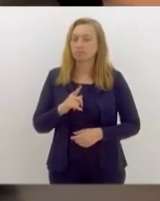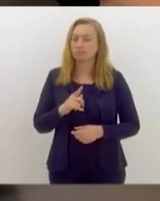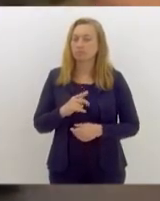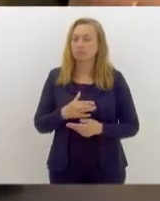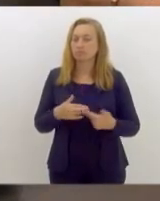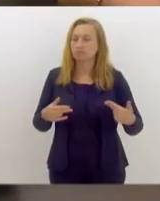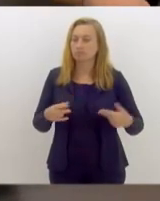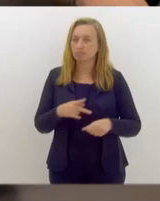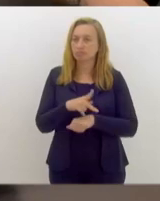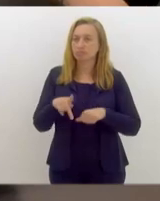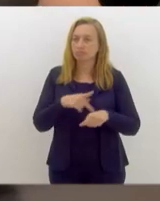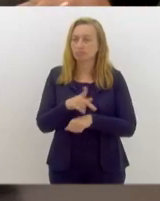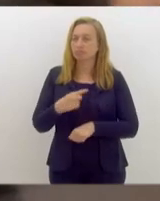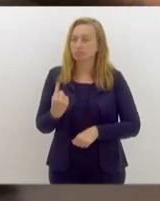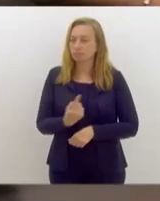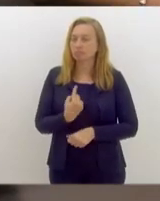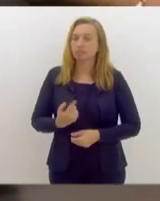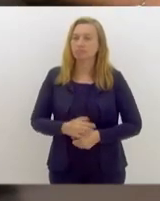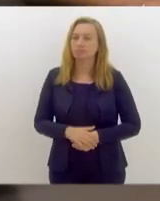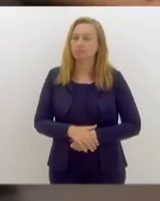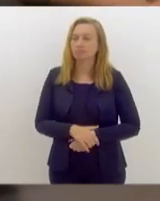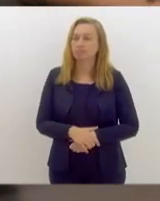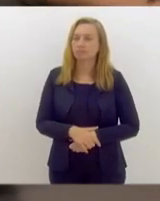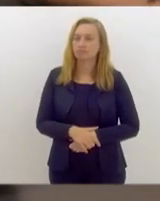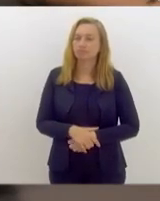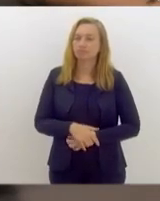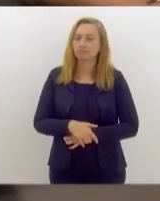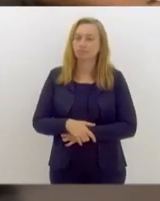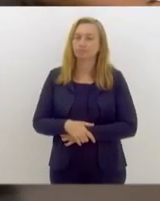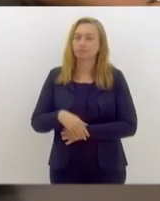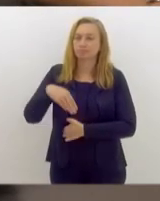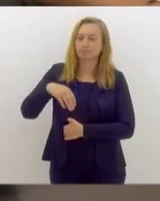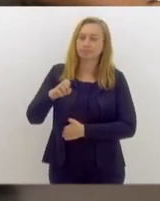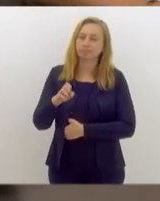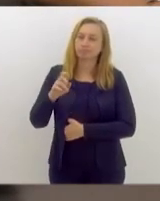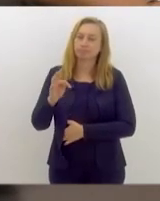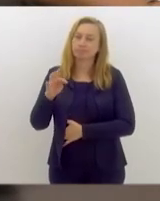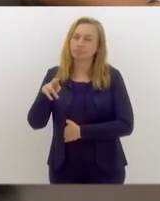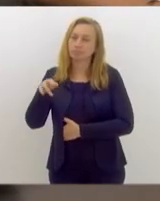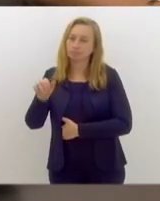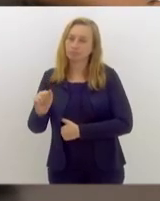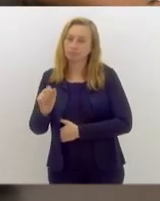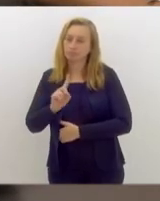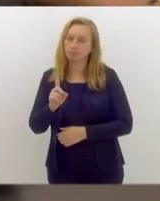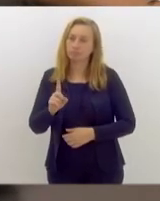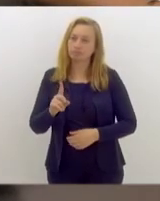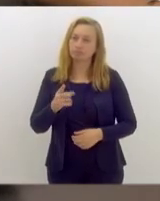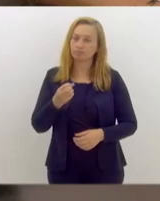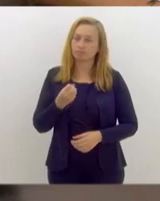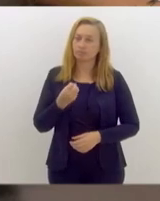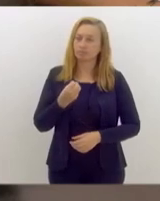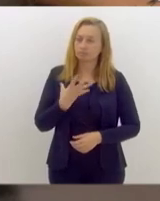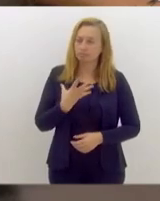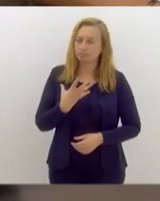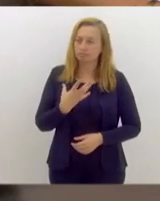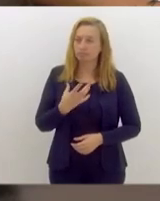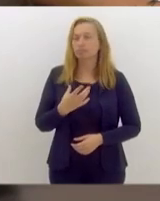nosso país. Então, a meritocracia não é o paraíso da educação brasileira,